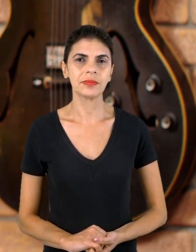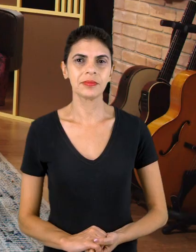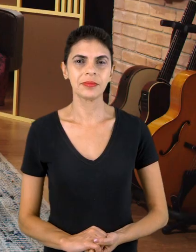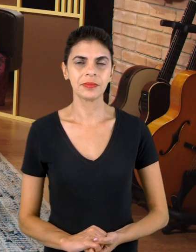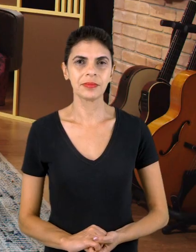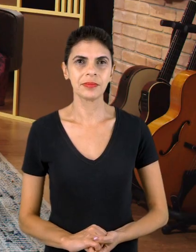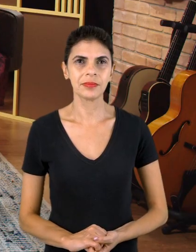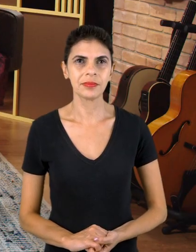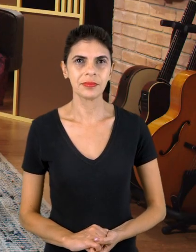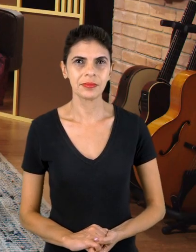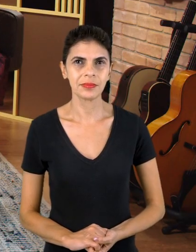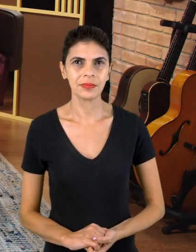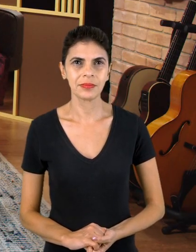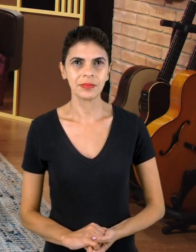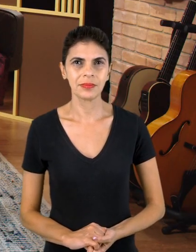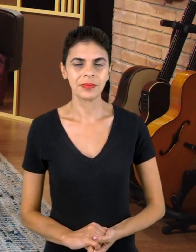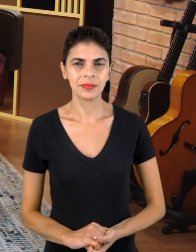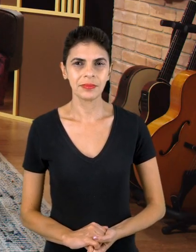remember?